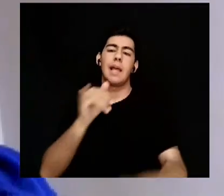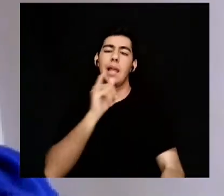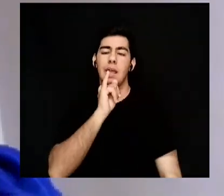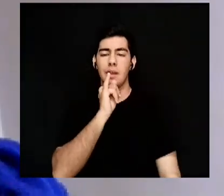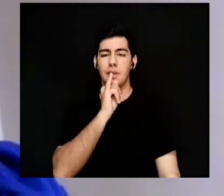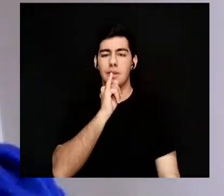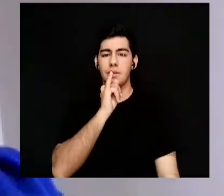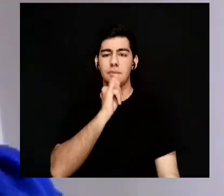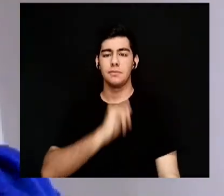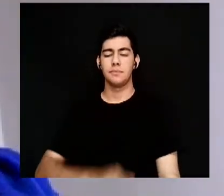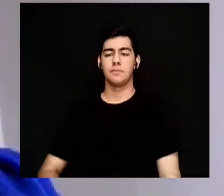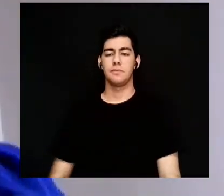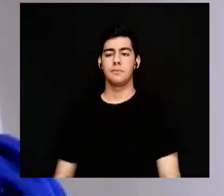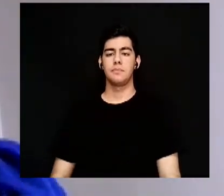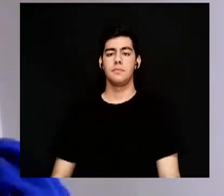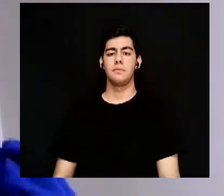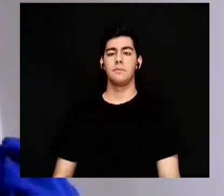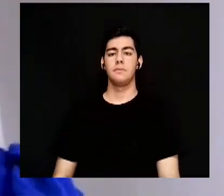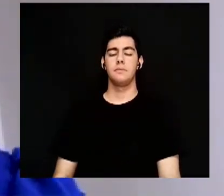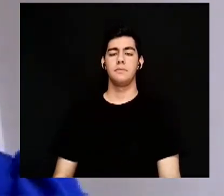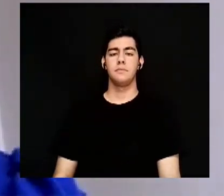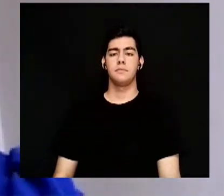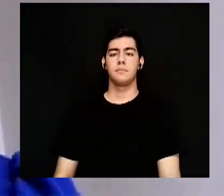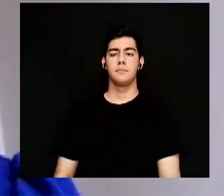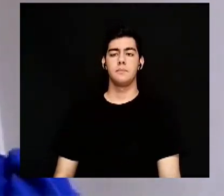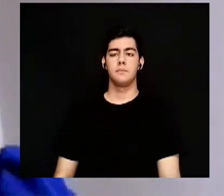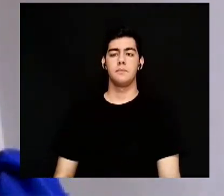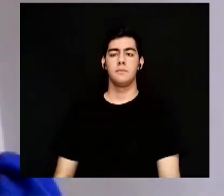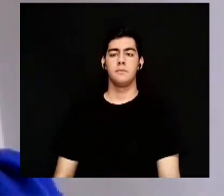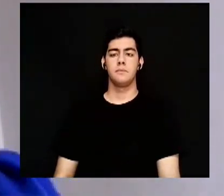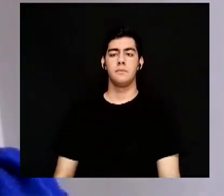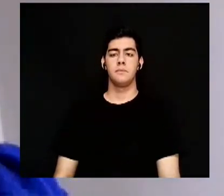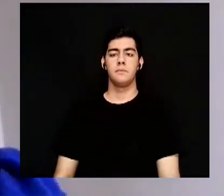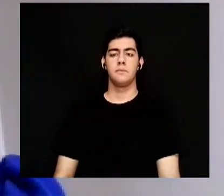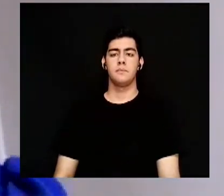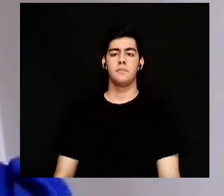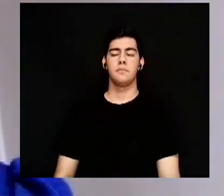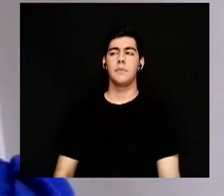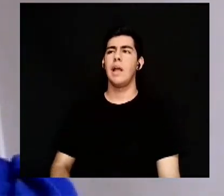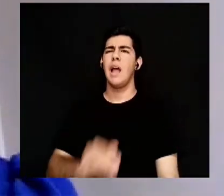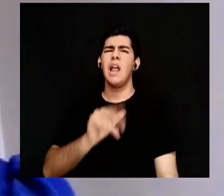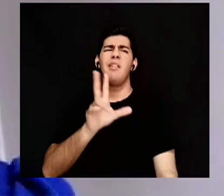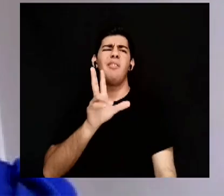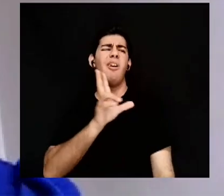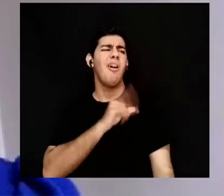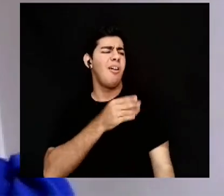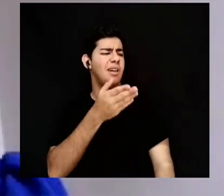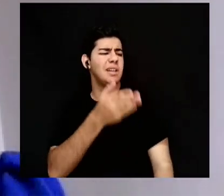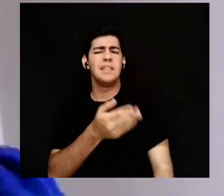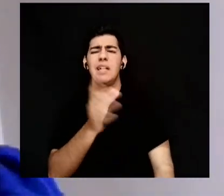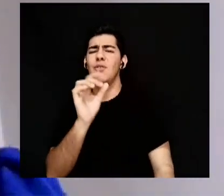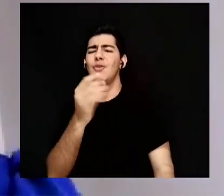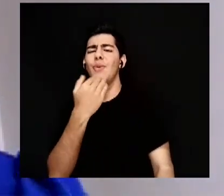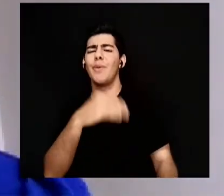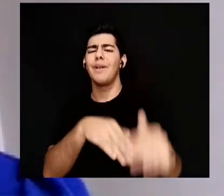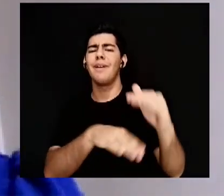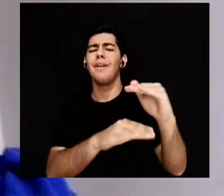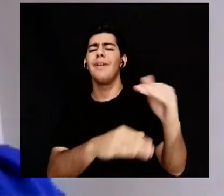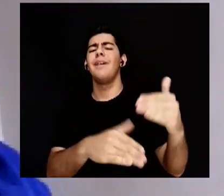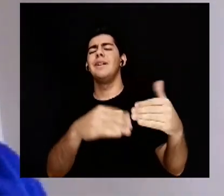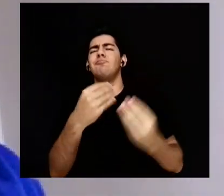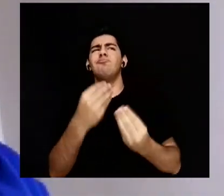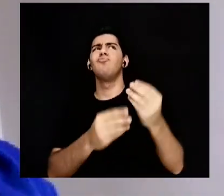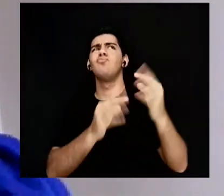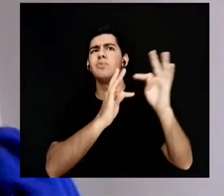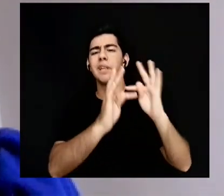que significa isso? Cara, nossa, é só uma criança, não vou tratar. Sim, tem que tratar, tem que